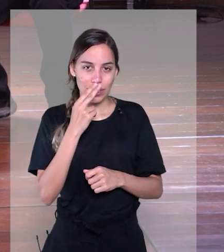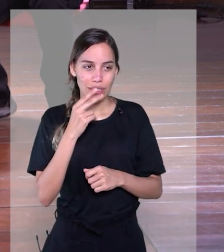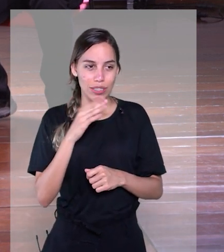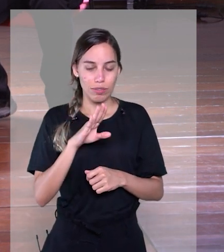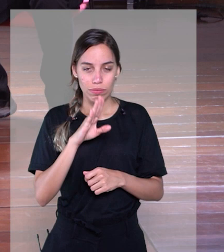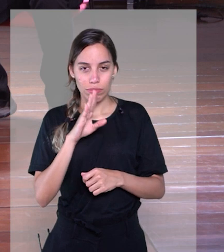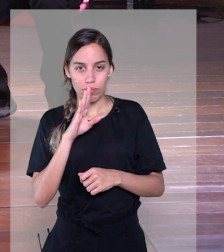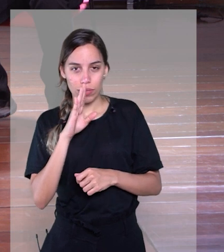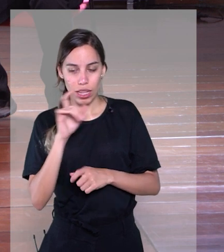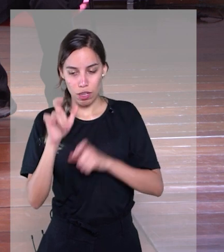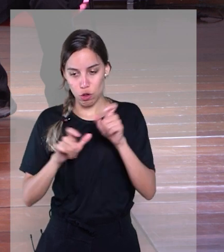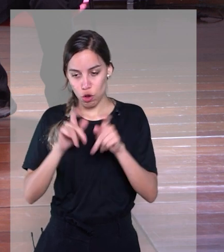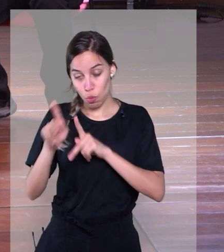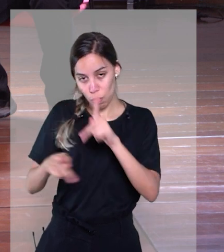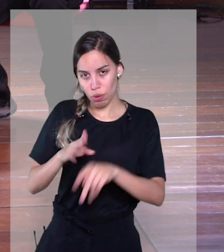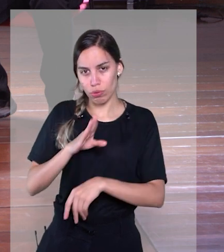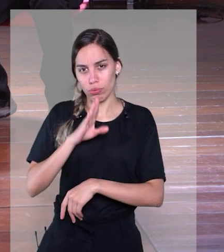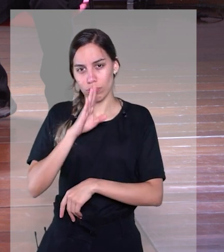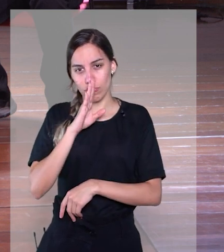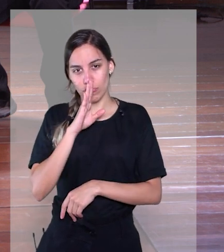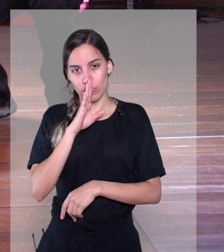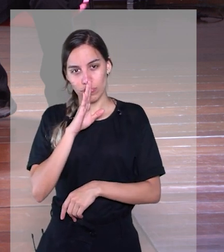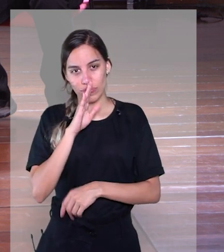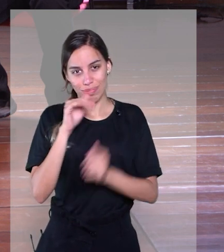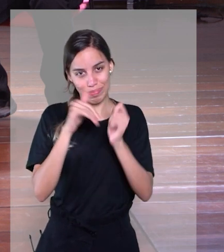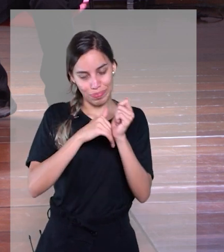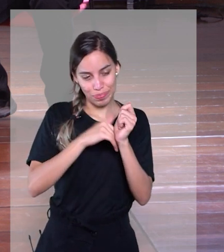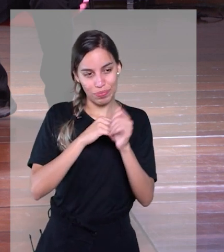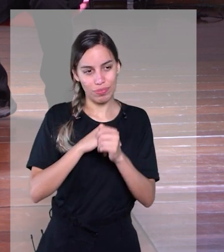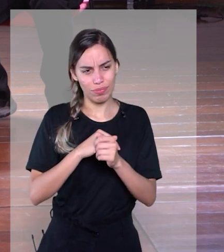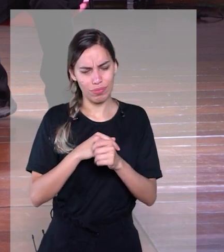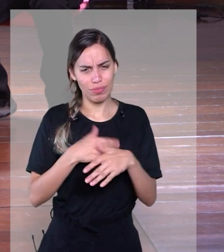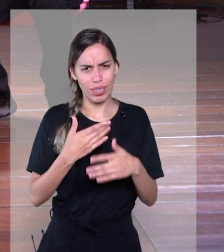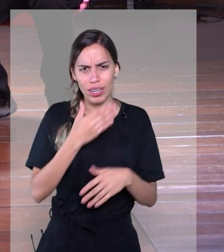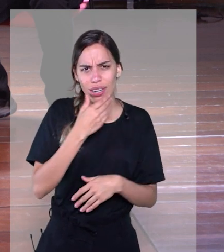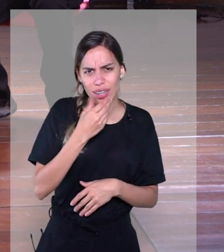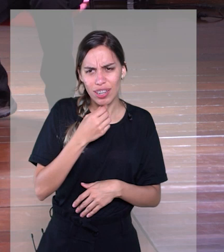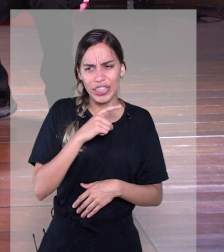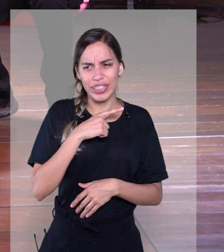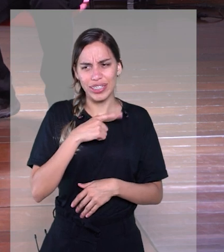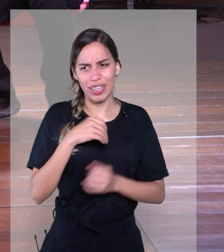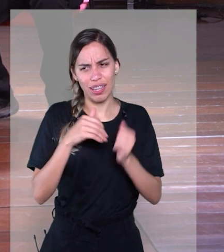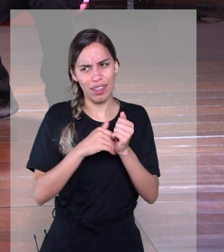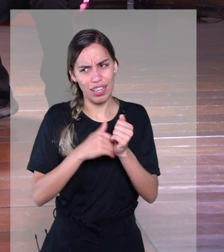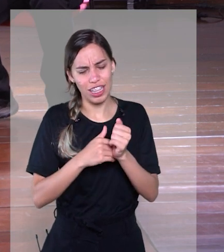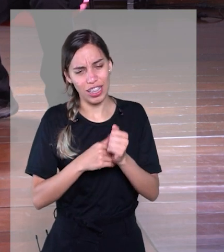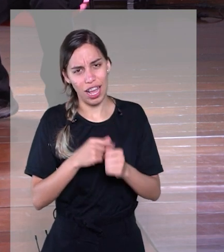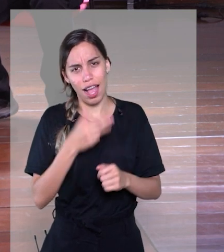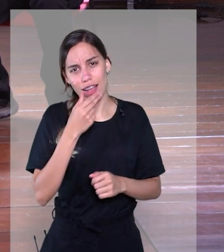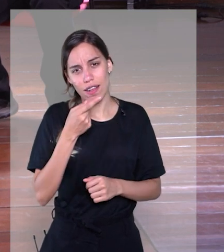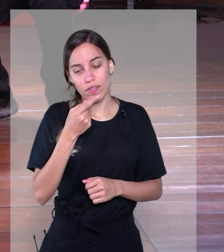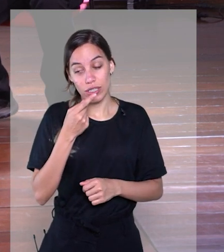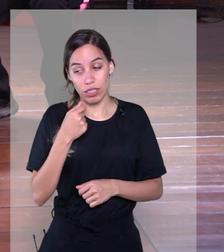o Carlos era discreto, mas em casa ele tinha algumas brincadeiras que eu sempre conto, como, por exemplo, ele dizia que tinha uma arma infalível para